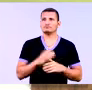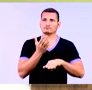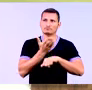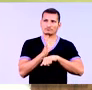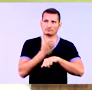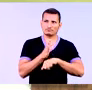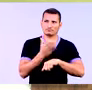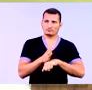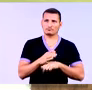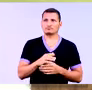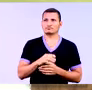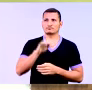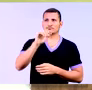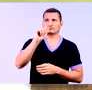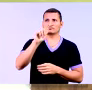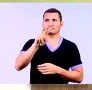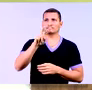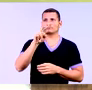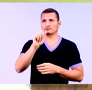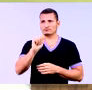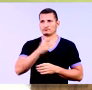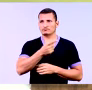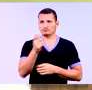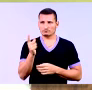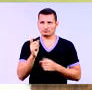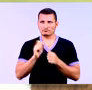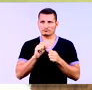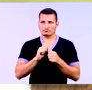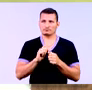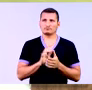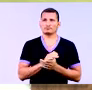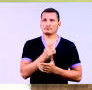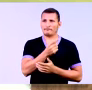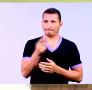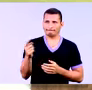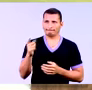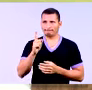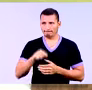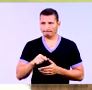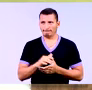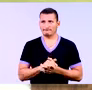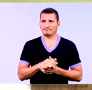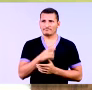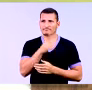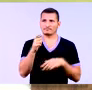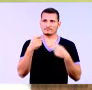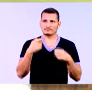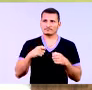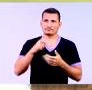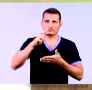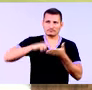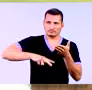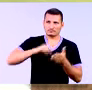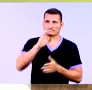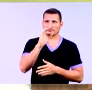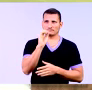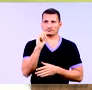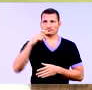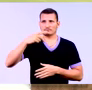atividade disponibilizada no AVA para vocês, para essa semana. Vocês precisam ler o capítulo 6